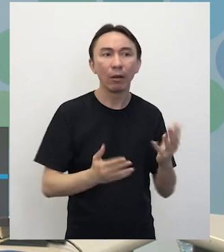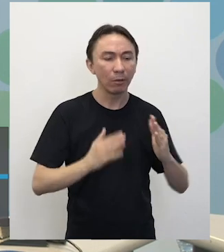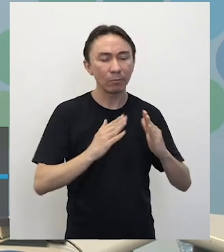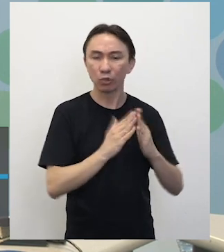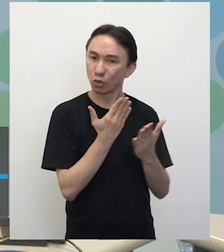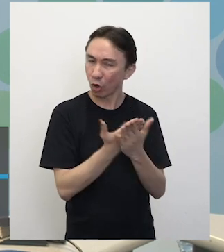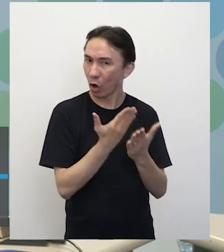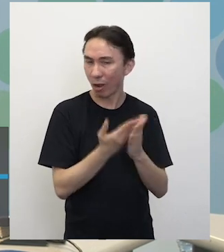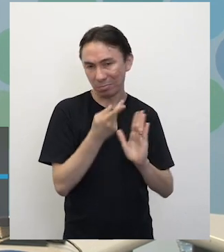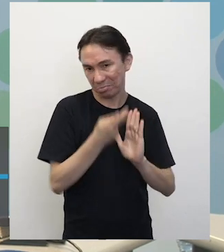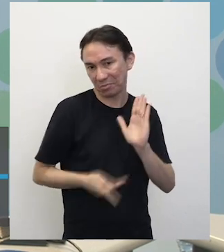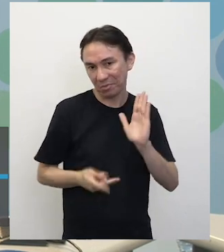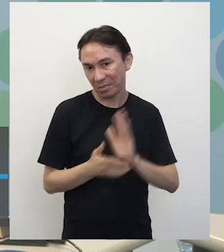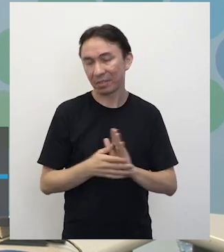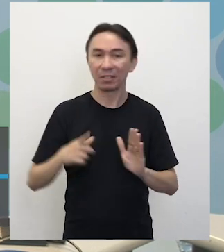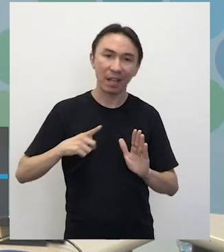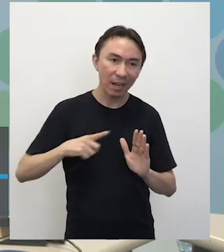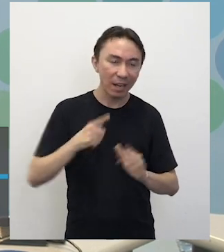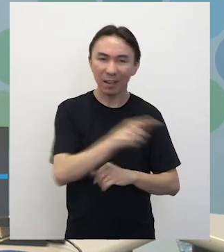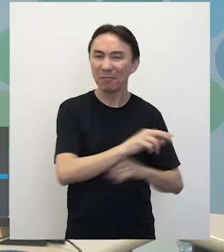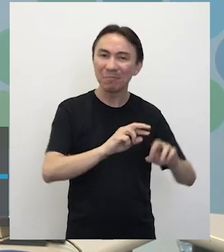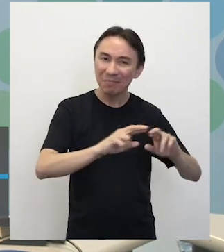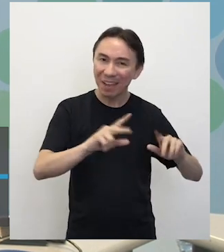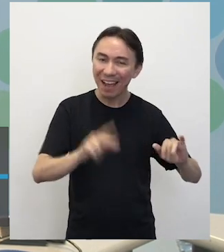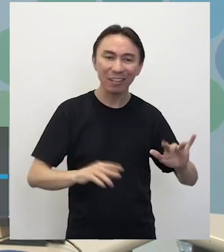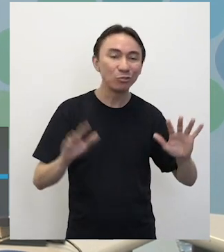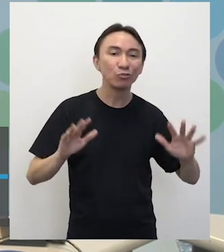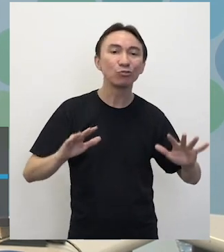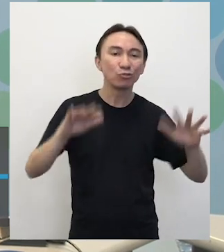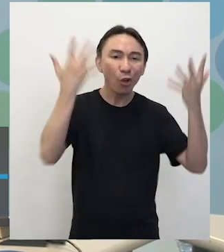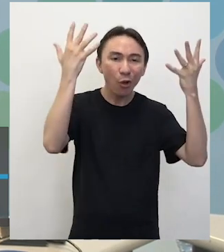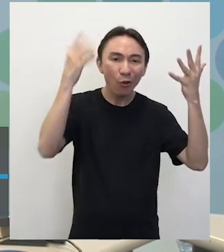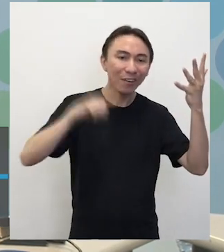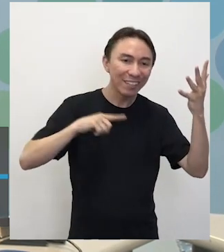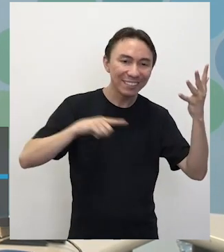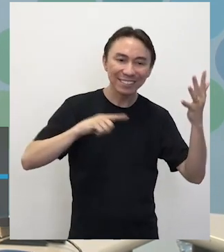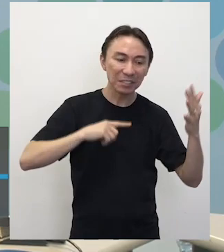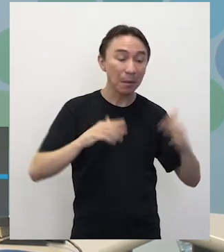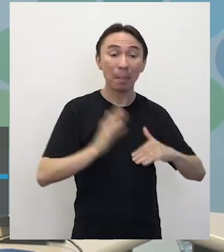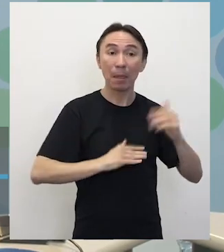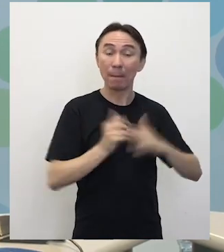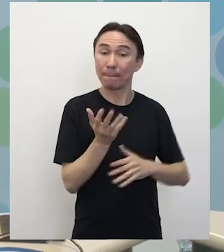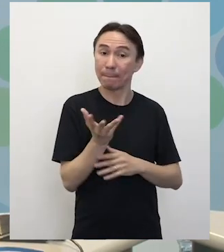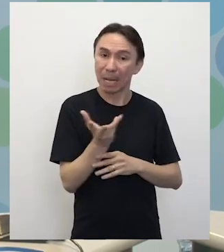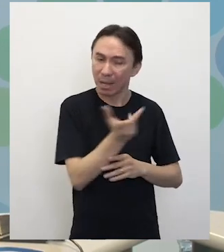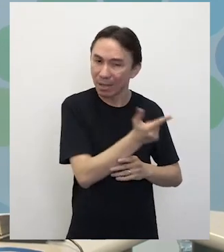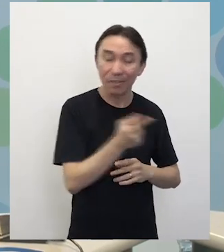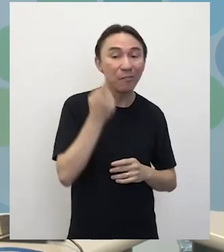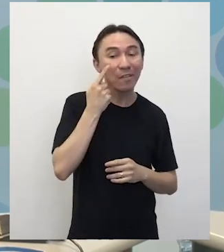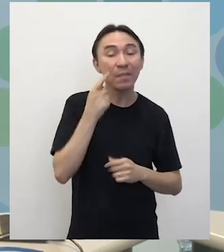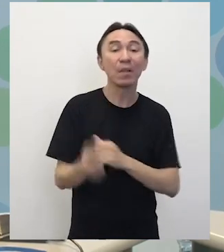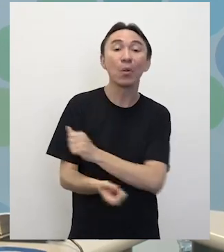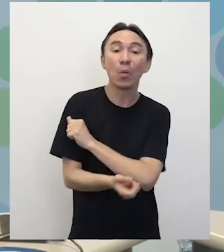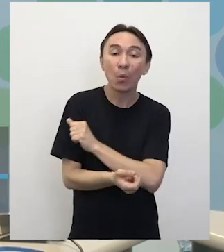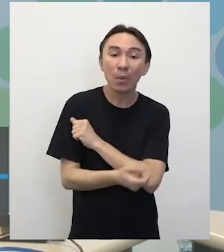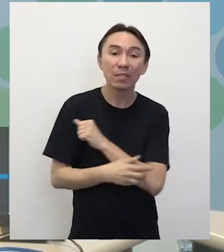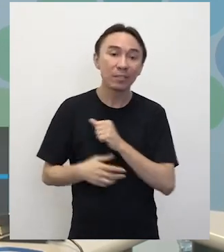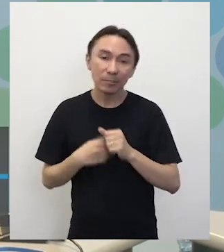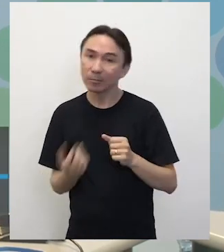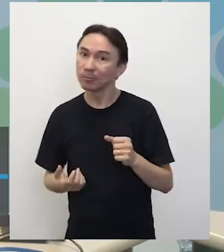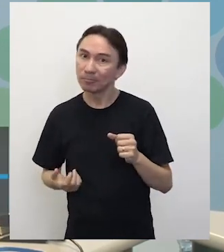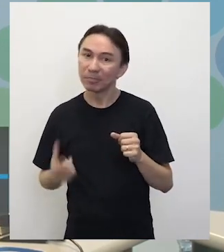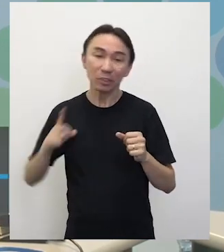o projeto, por exemplo, o Show de Talentos, que a gente trabalhava principalmente visando o engajamento dos alunos e às vezes a gente